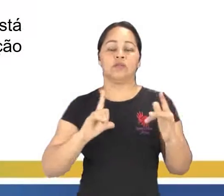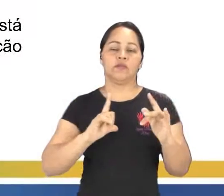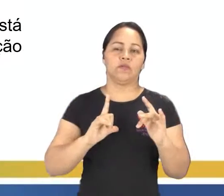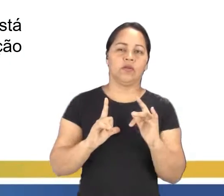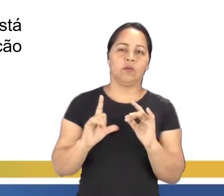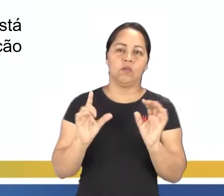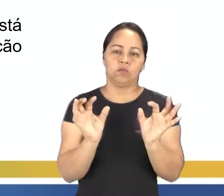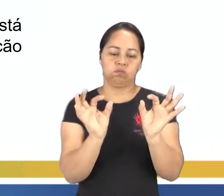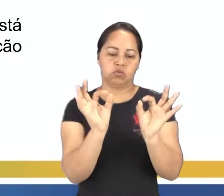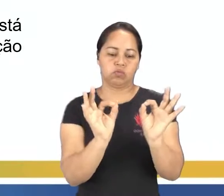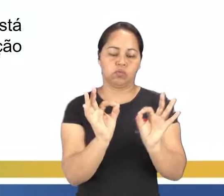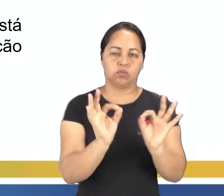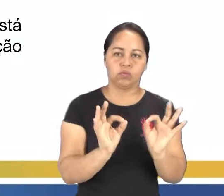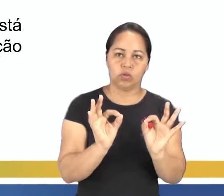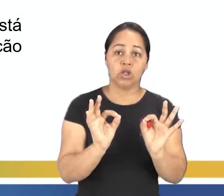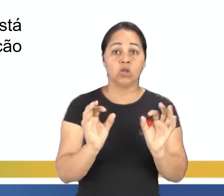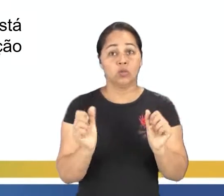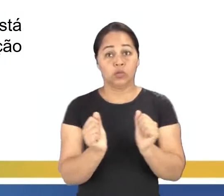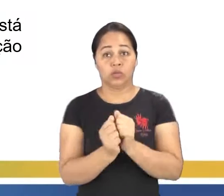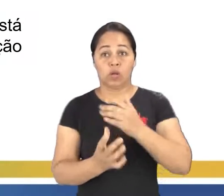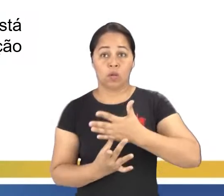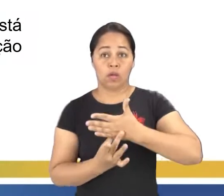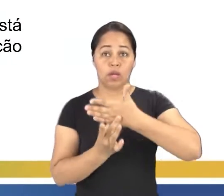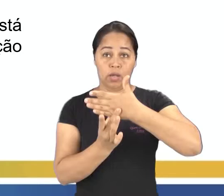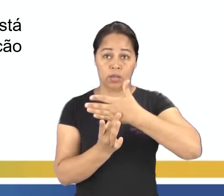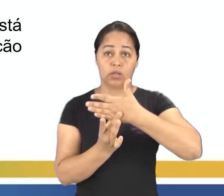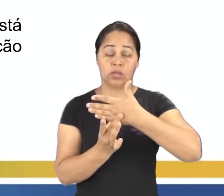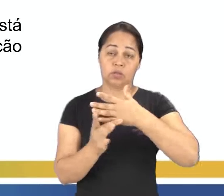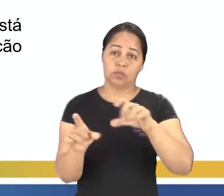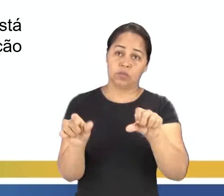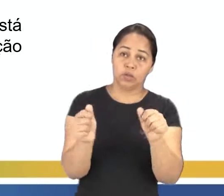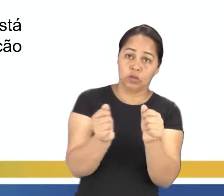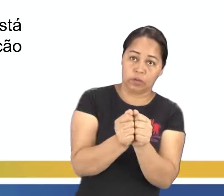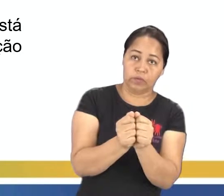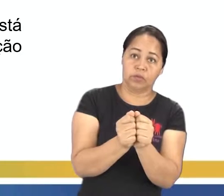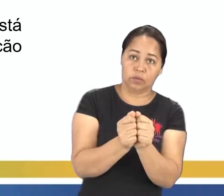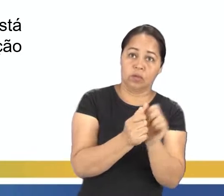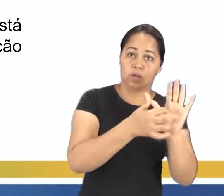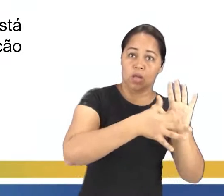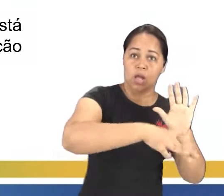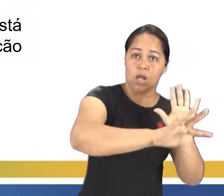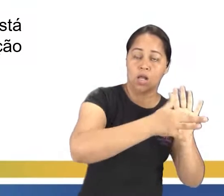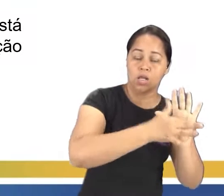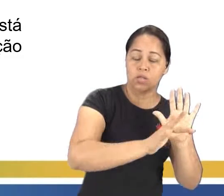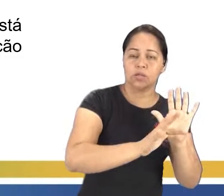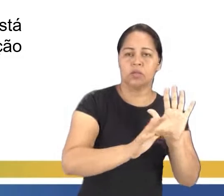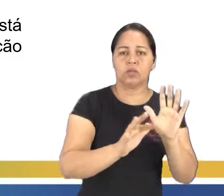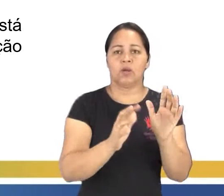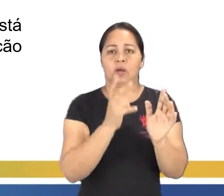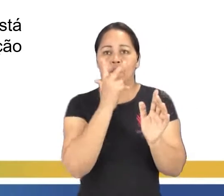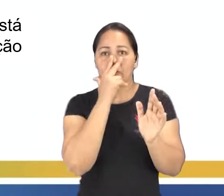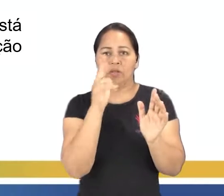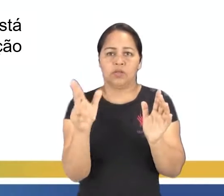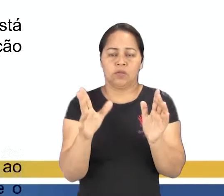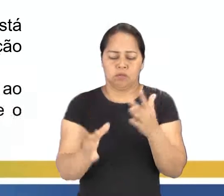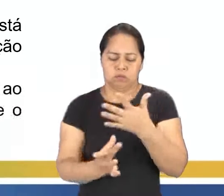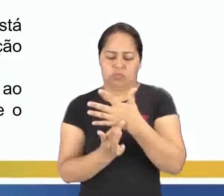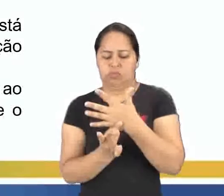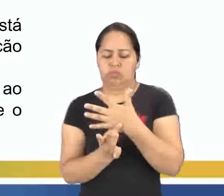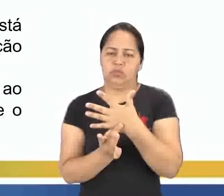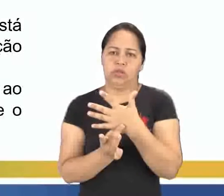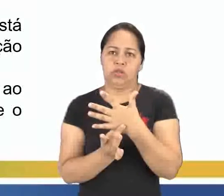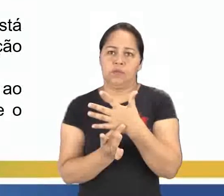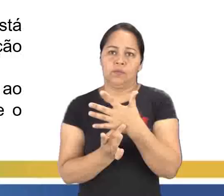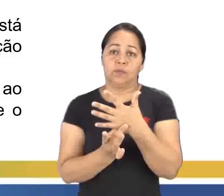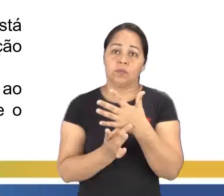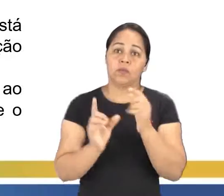muitas vezes unida ao realismo, por isso muitas pessoas confundem. Foi considerado até mesmo uma ramificação desse estilo, que veio um